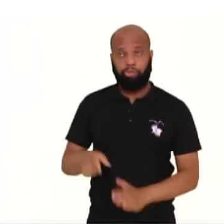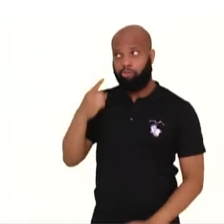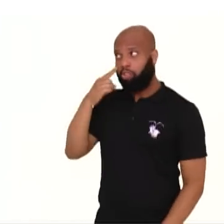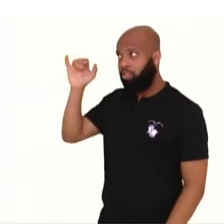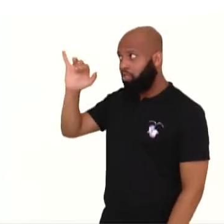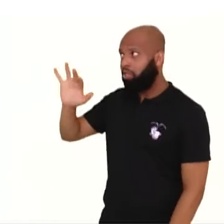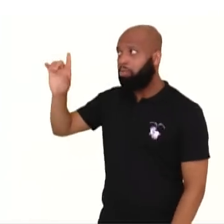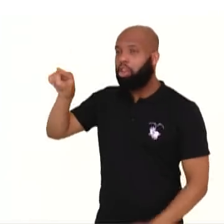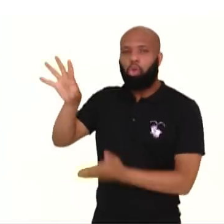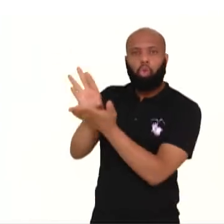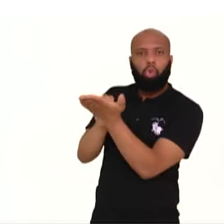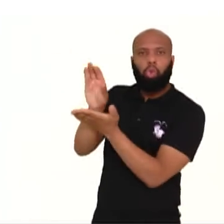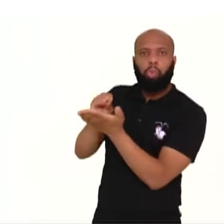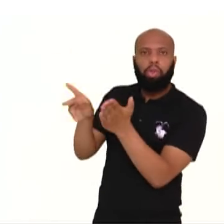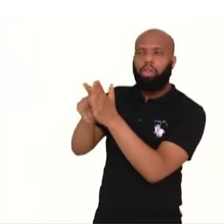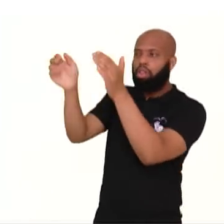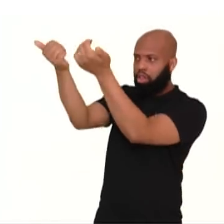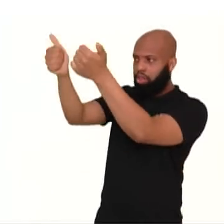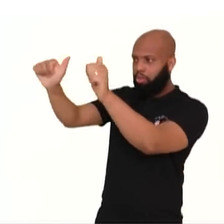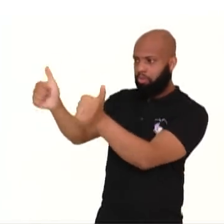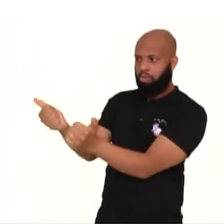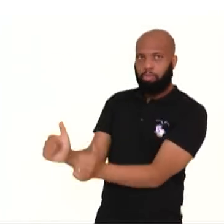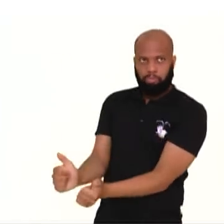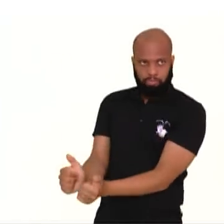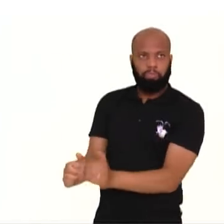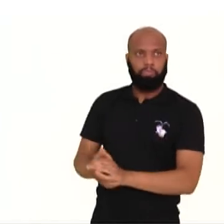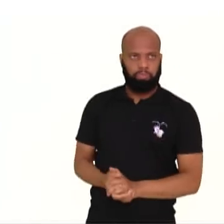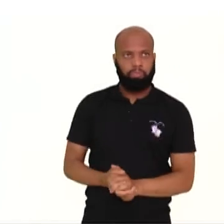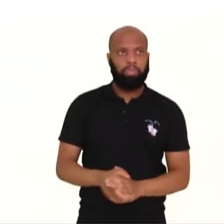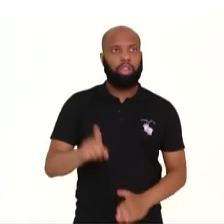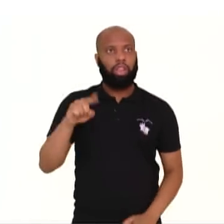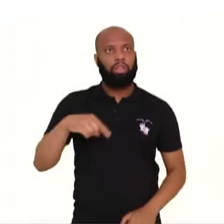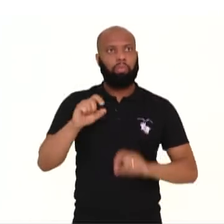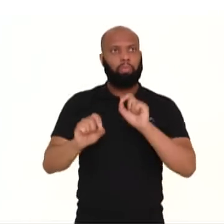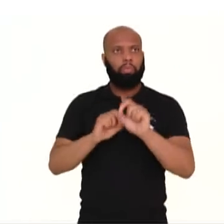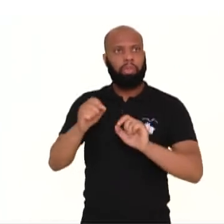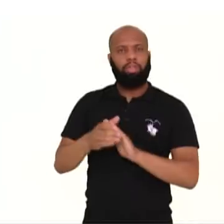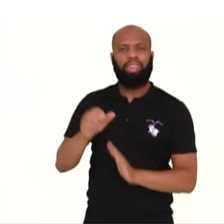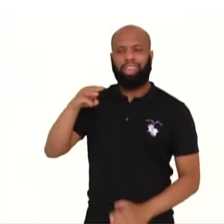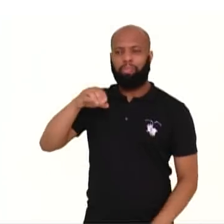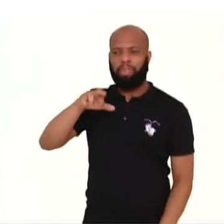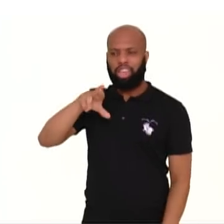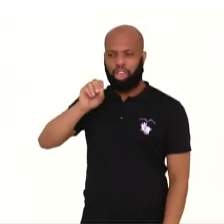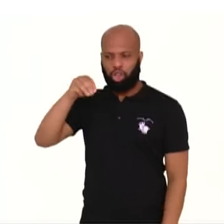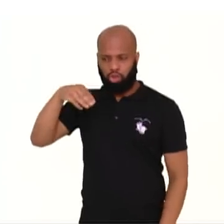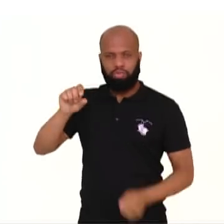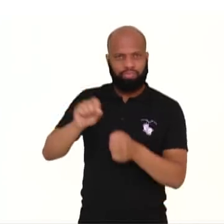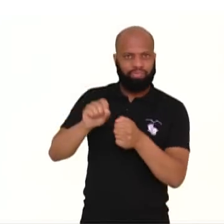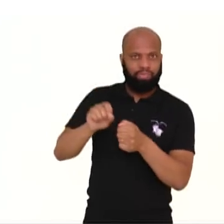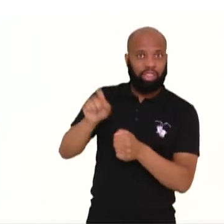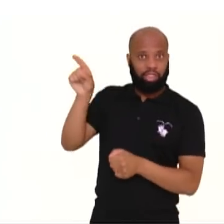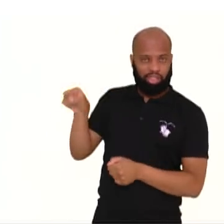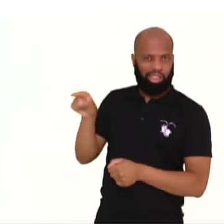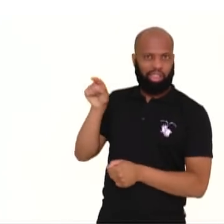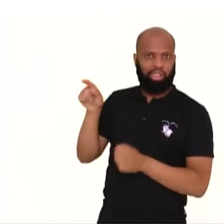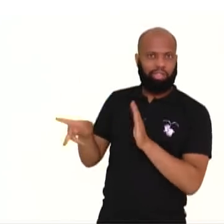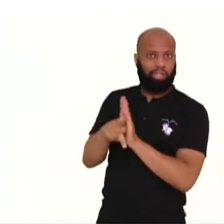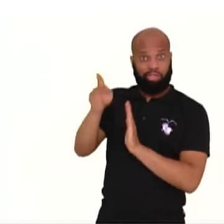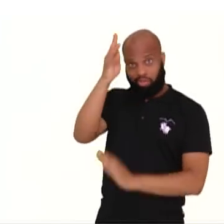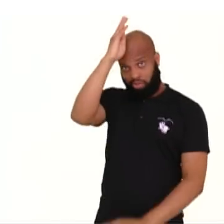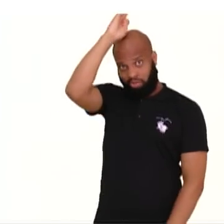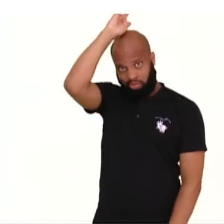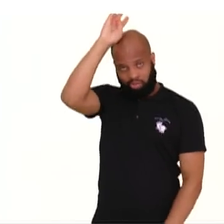cópia de uma estátua feita pelo escultor grego Miron, o Discóbulo. Essa é uma cópia romana, tá? Feita a